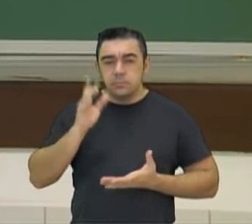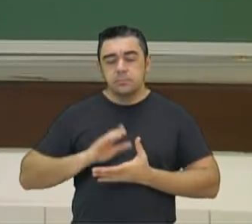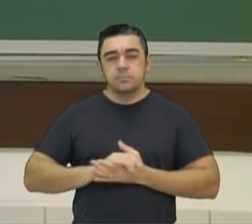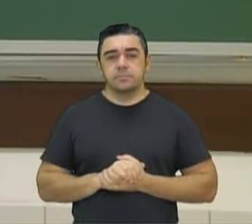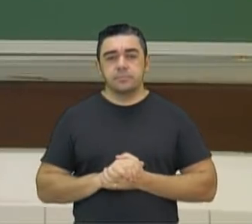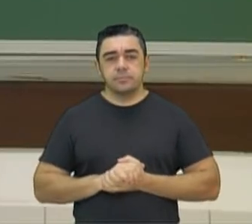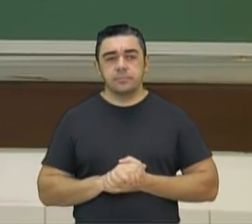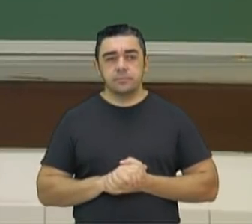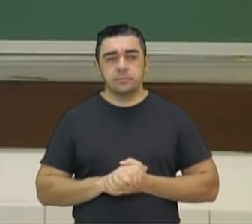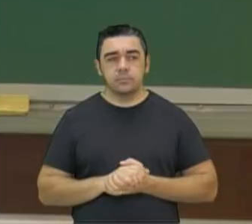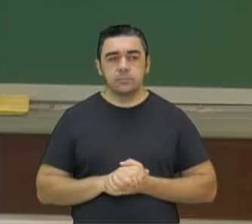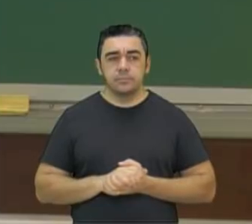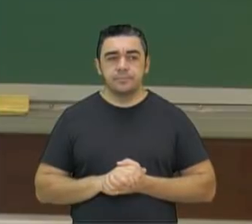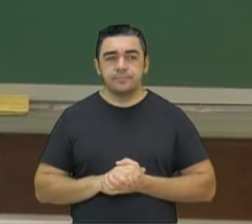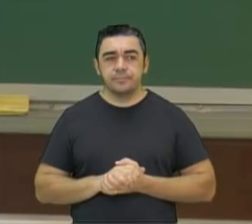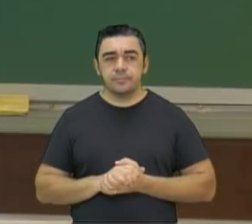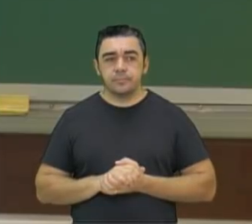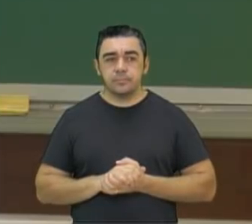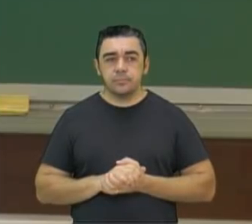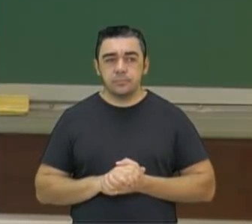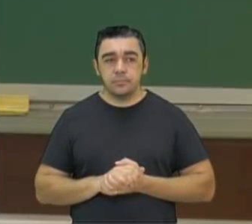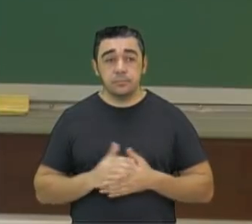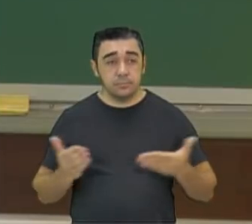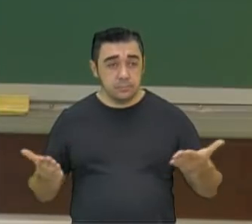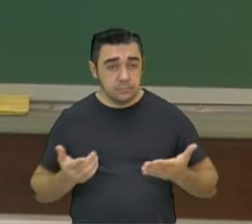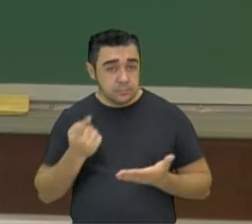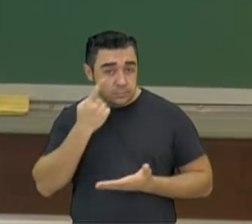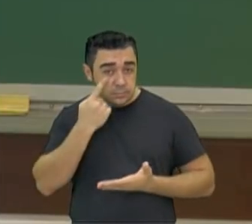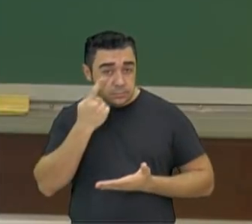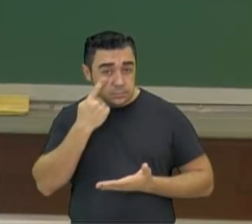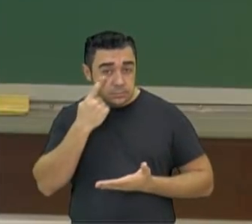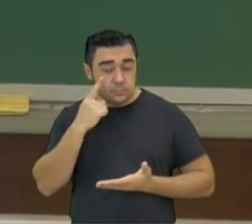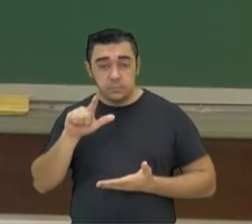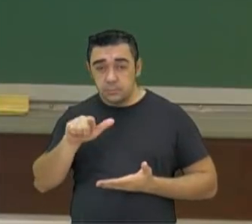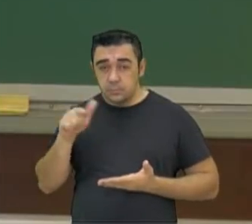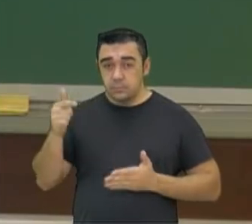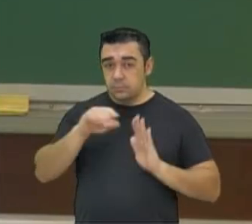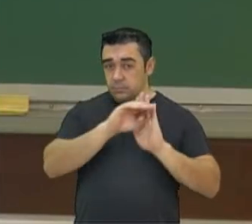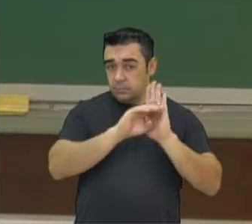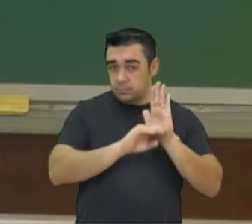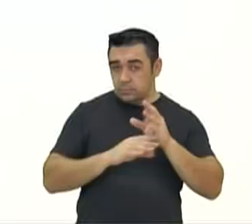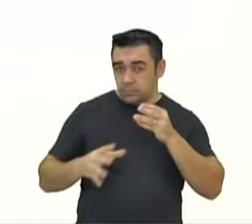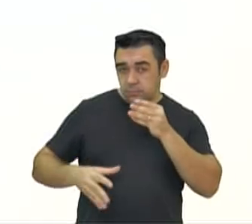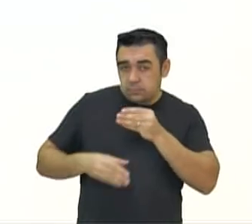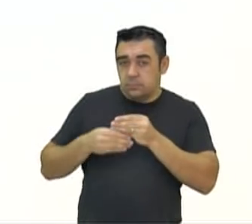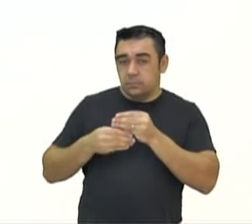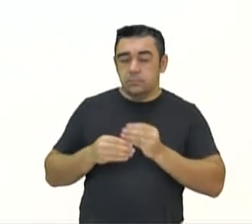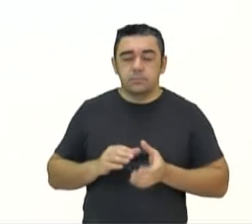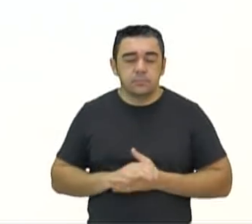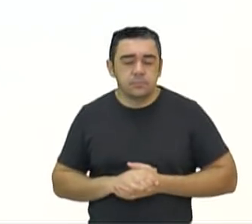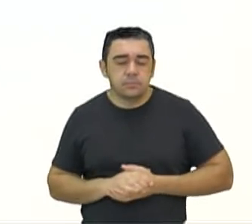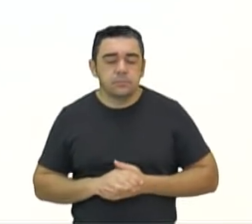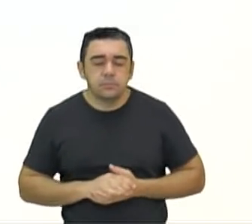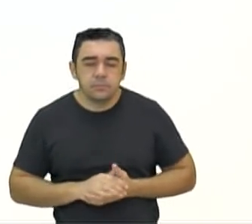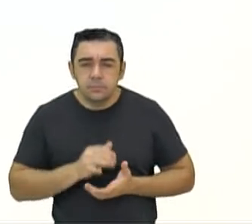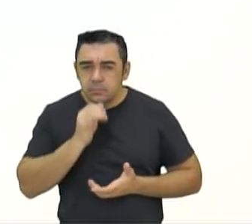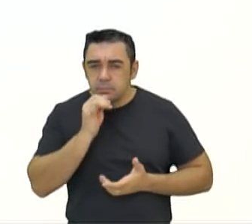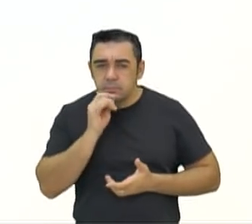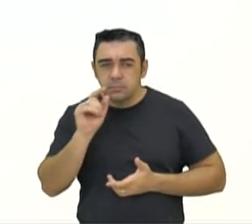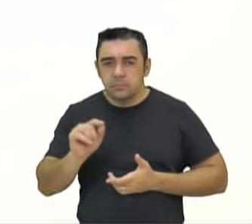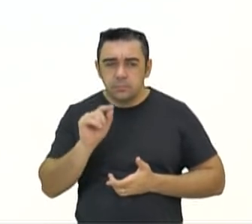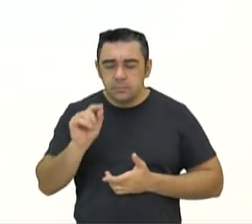vida. E agora vamos ver umas outras propriedades. A propriedade